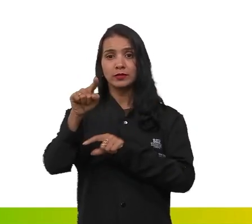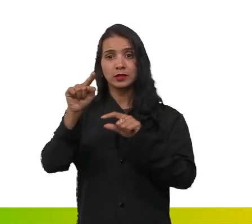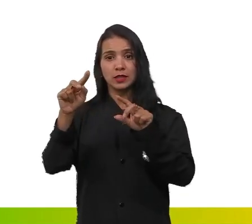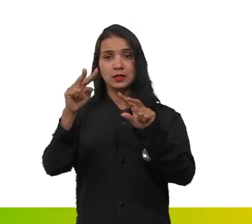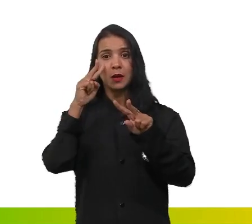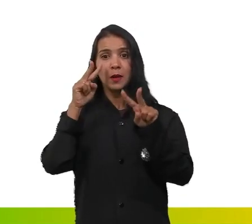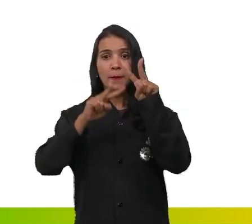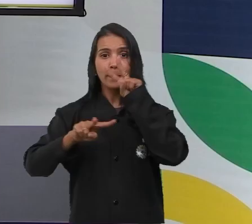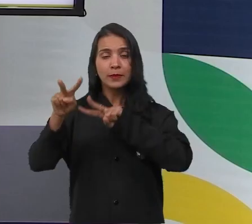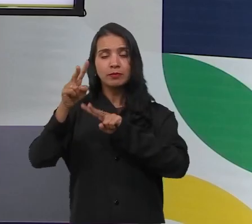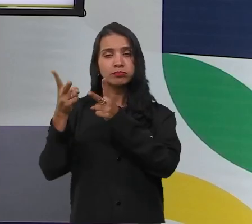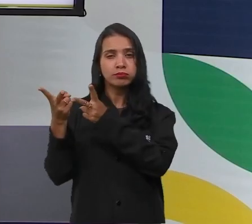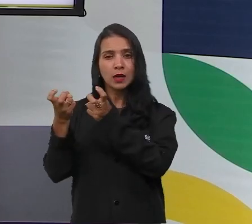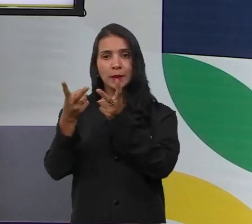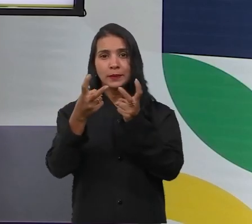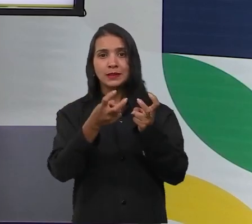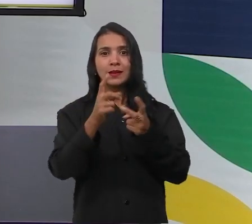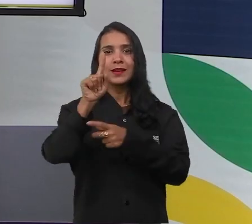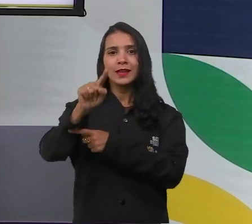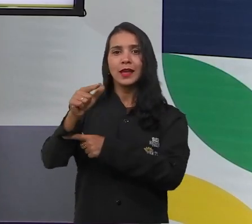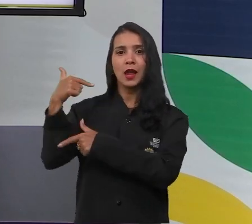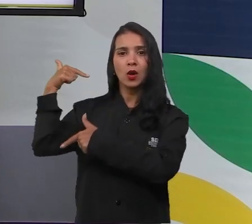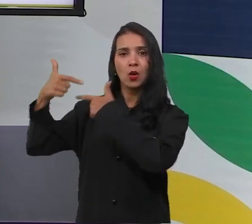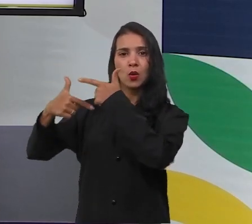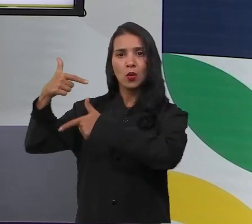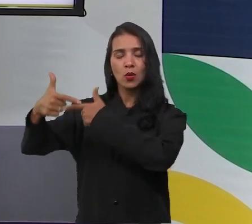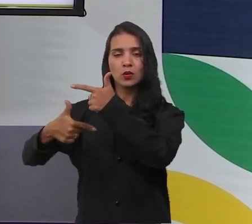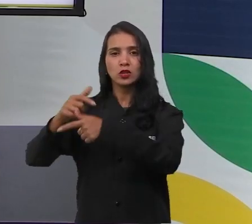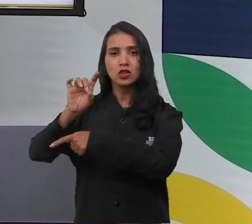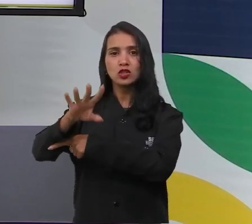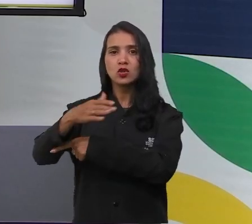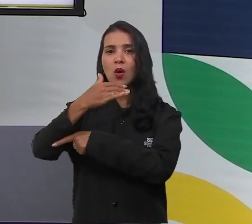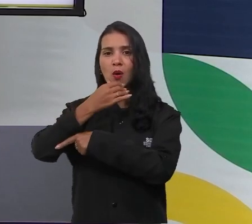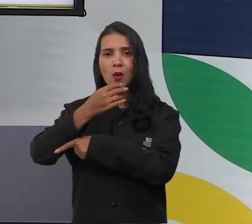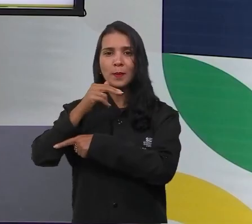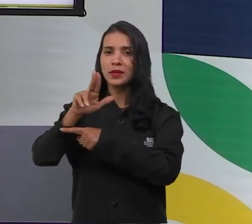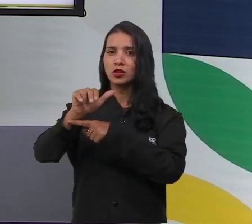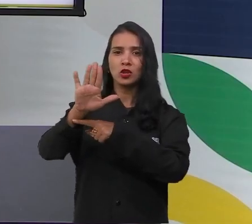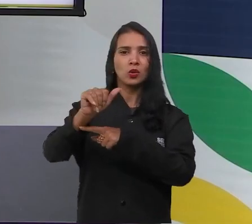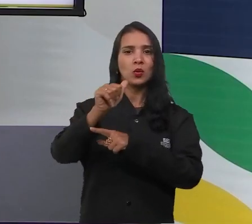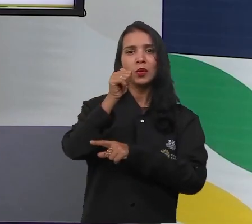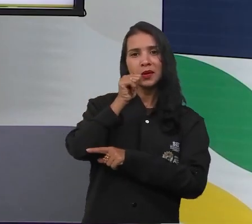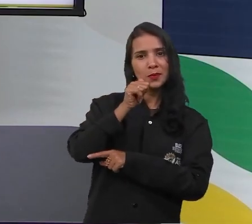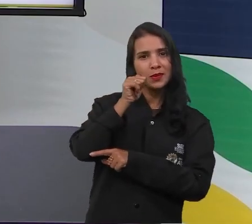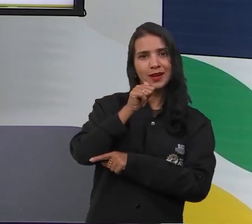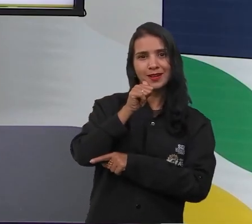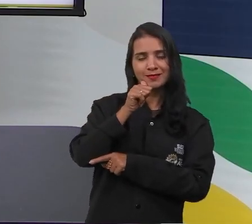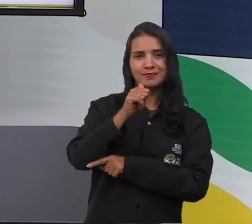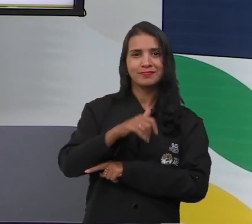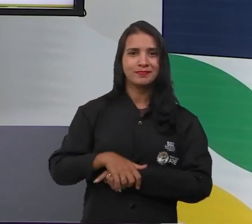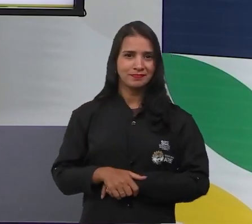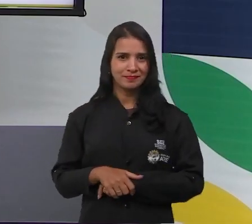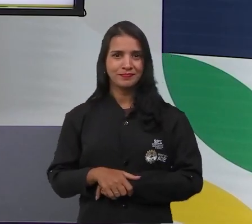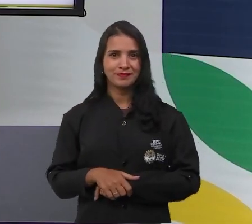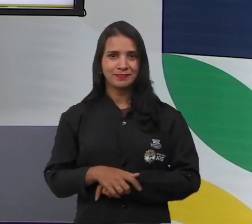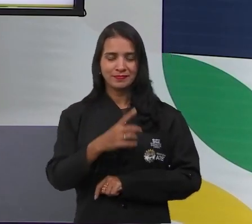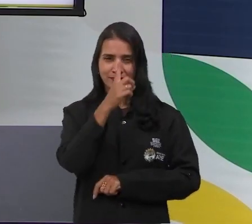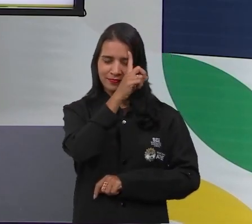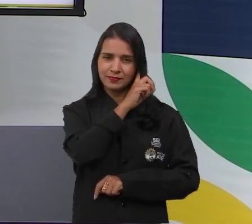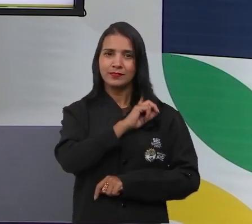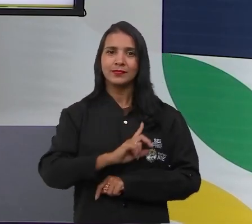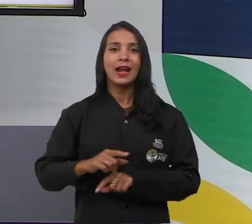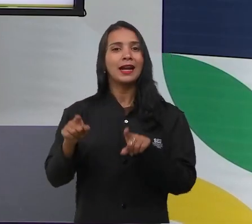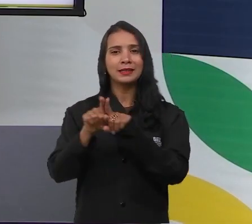vai passar de homens para homens. Nunca vai pegar em mulher. E um detalhe, não